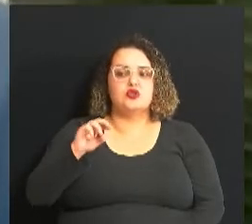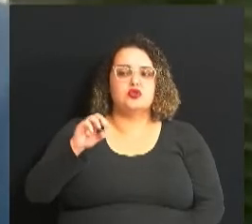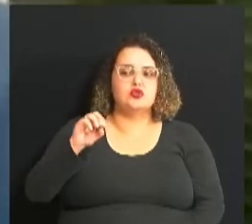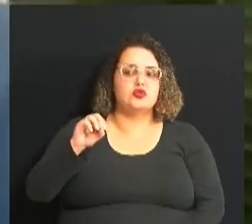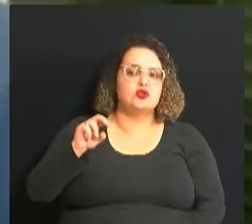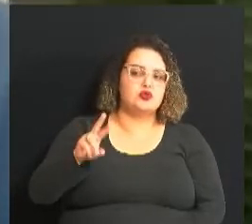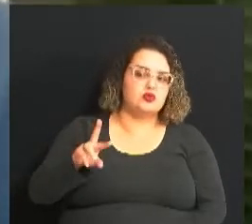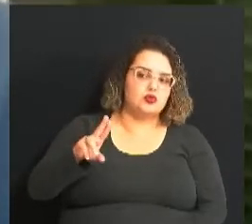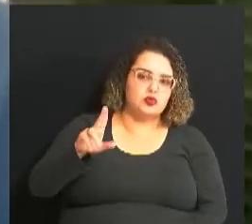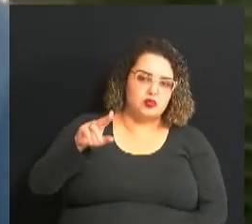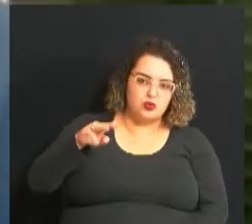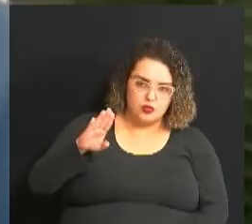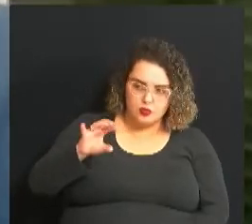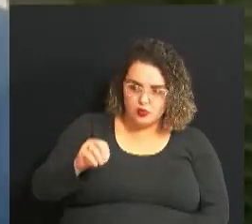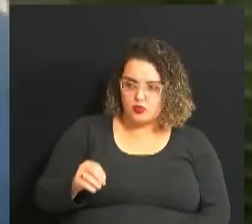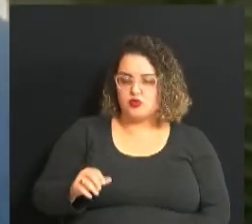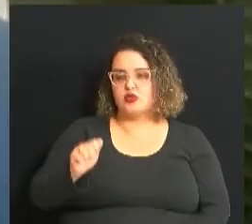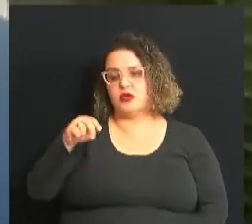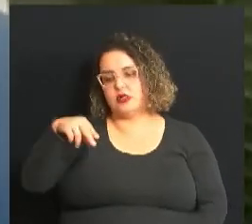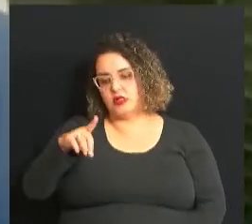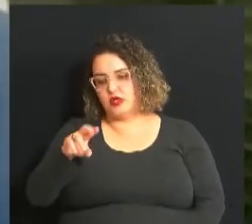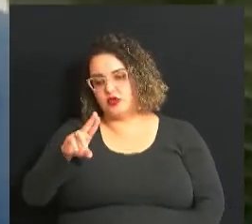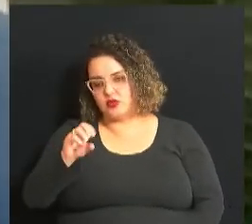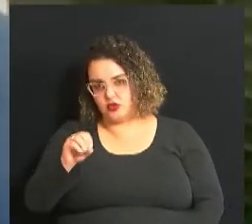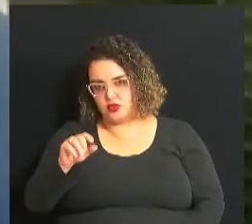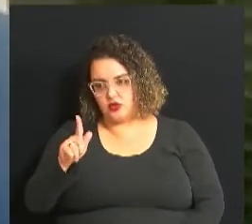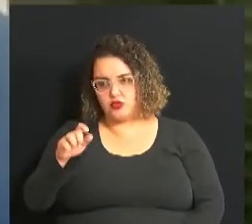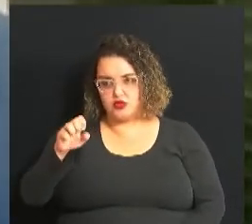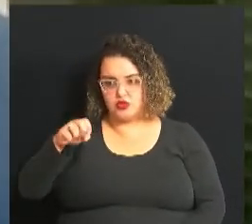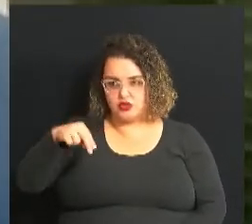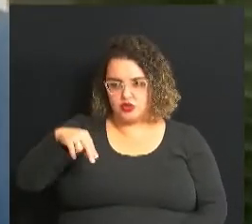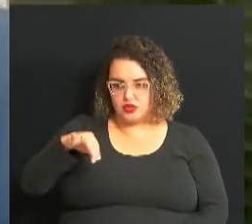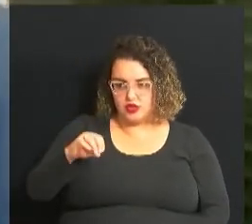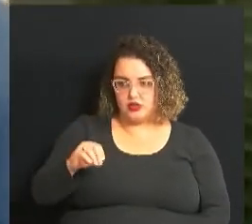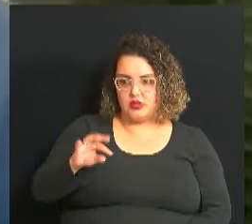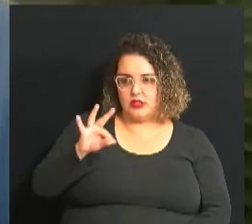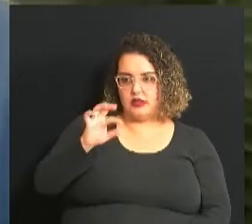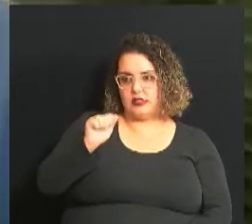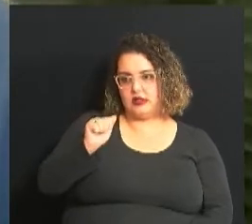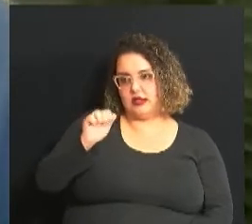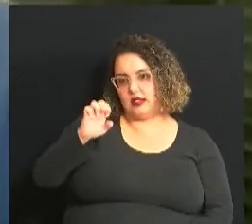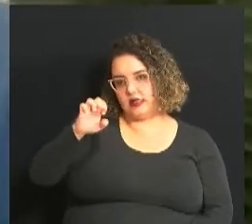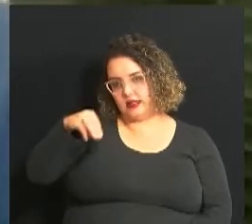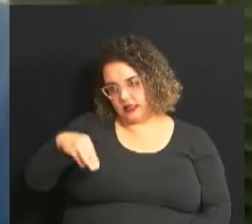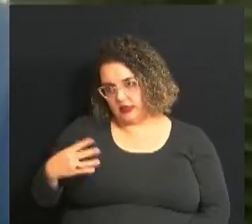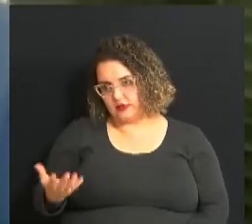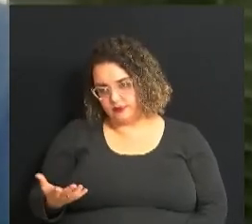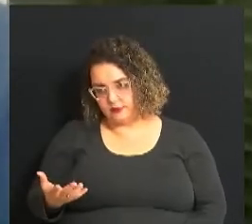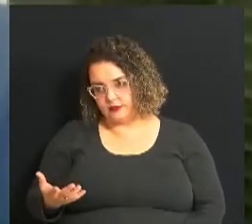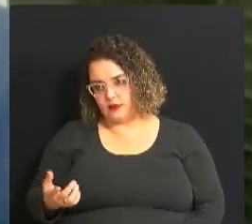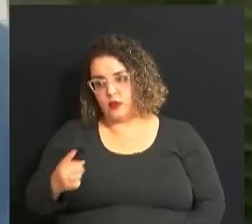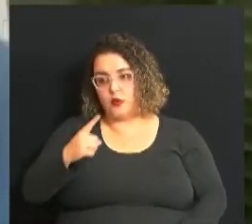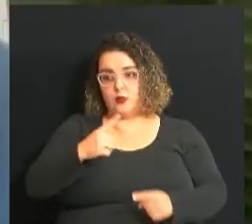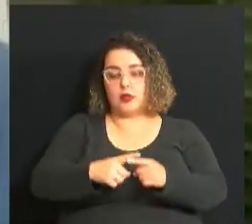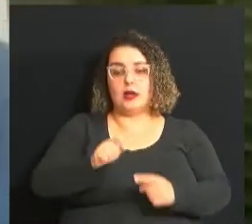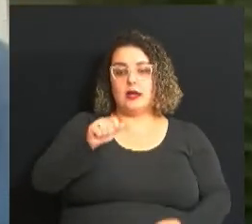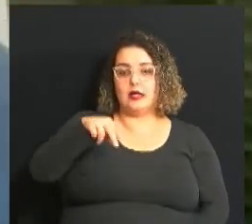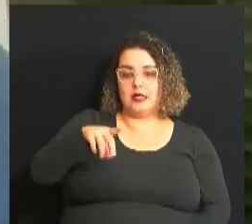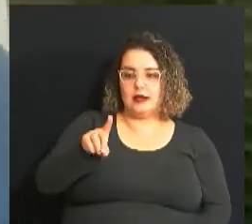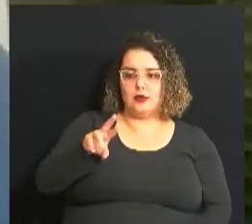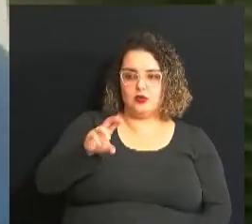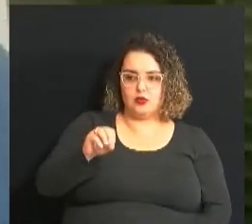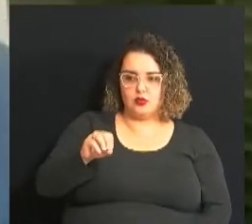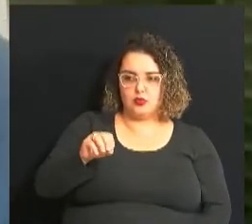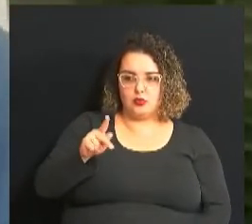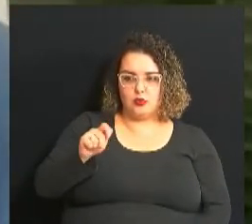androgênios, tal, que se dá na idade. A gente tem uma sigla chamada DAEM. Porque a andropausa, ela não ocorre em todos os